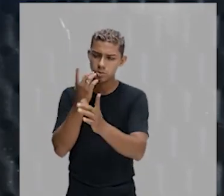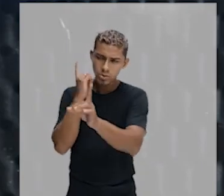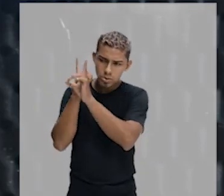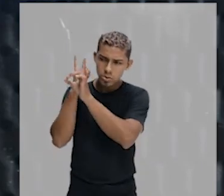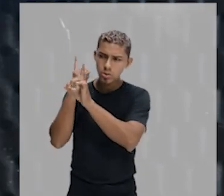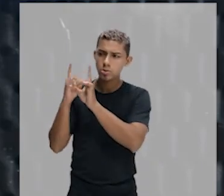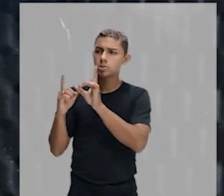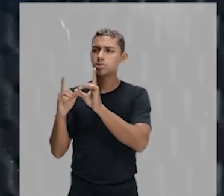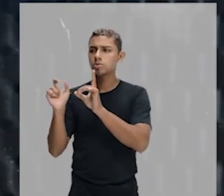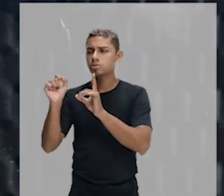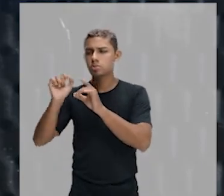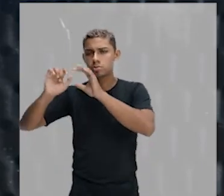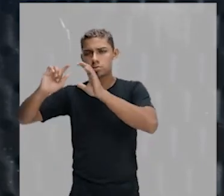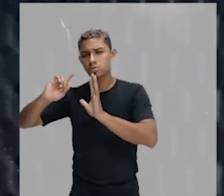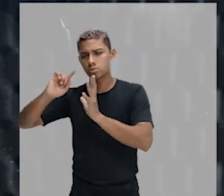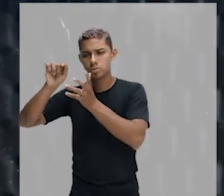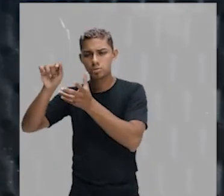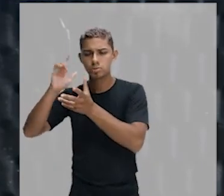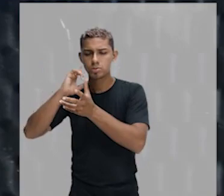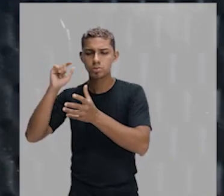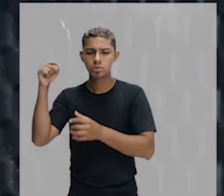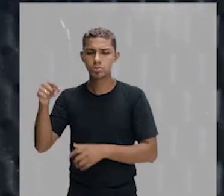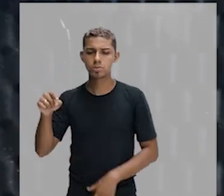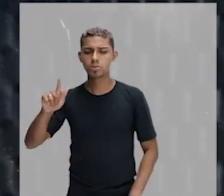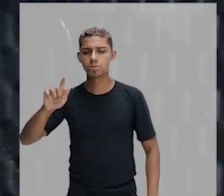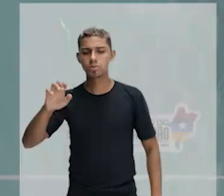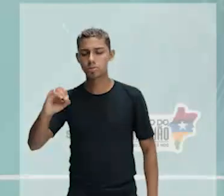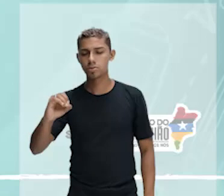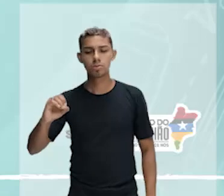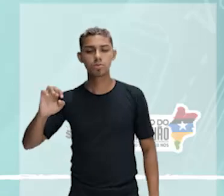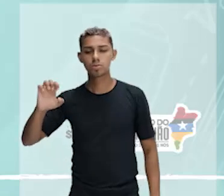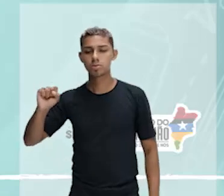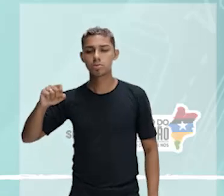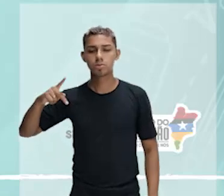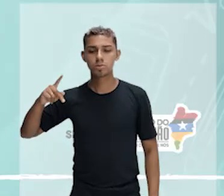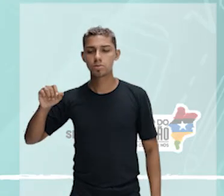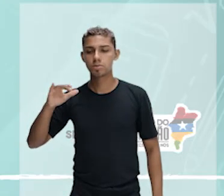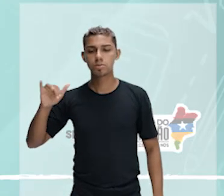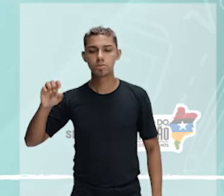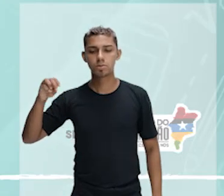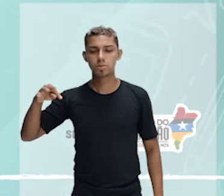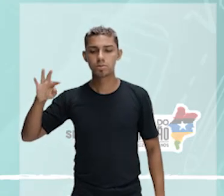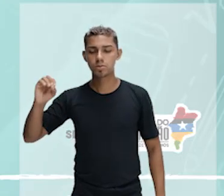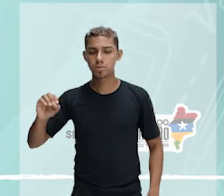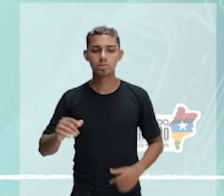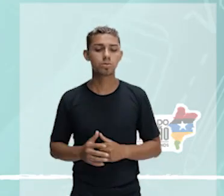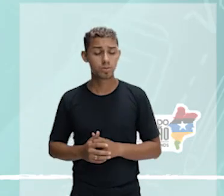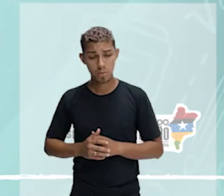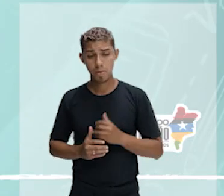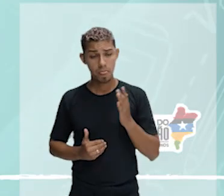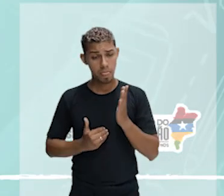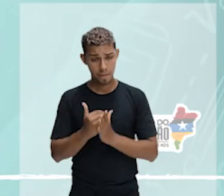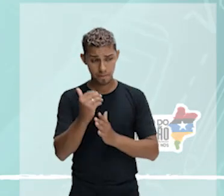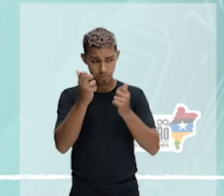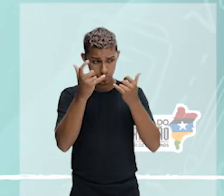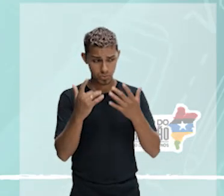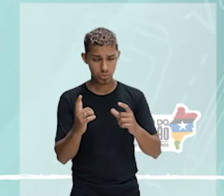um geoespaçamento aqui na Terra e também no céu, ok? De início, as constelações foram